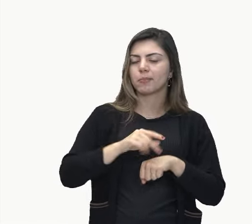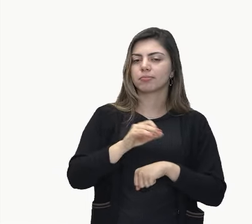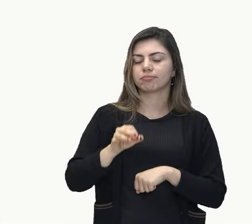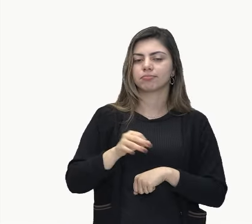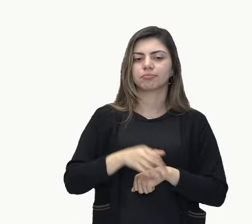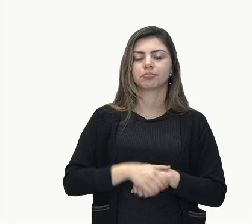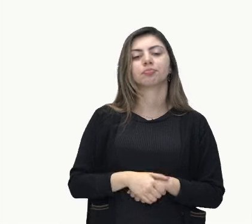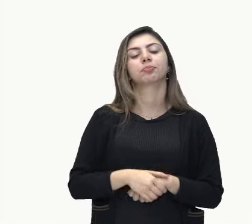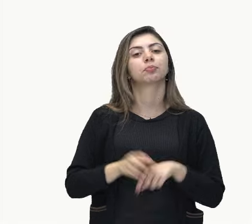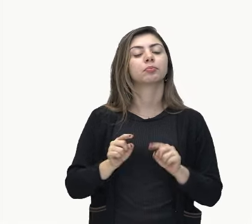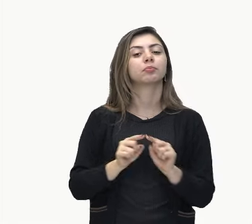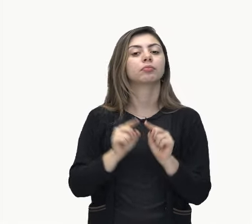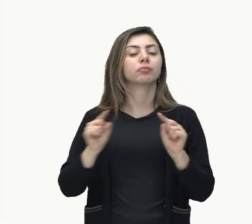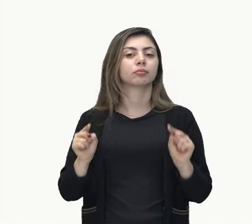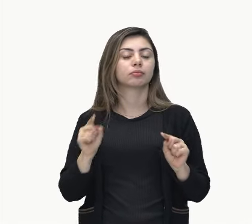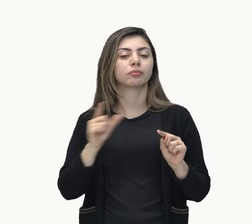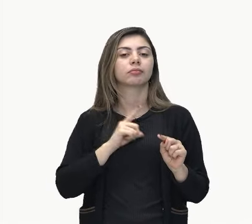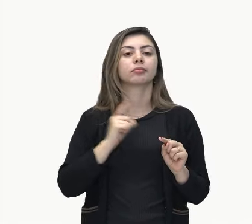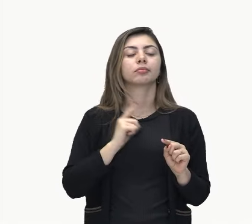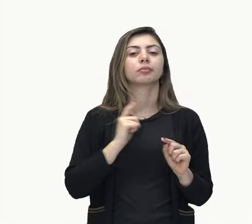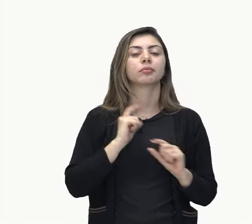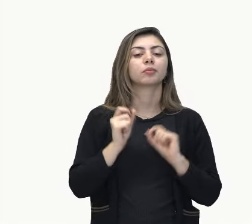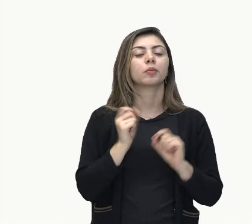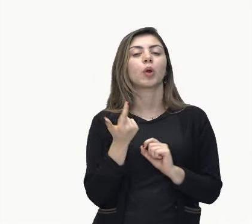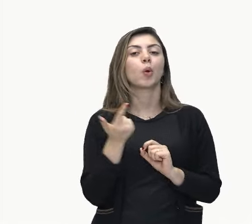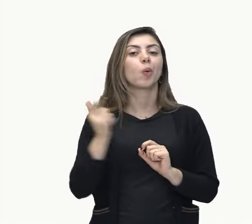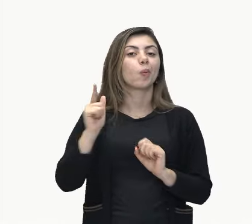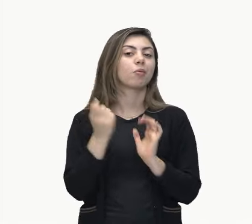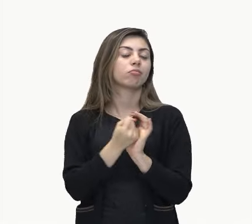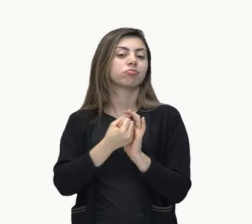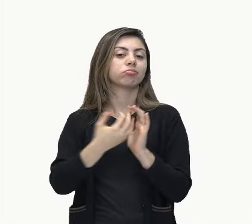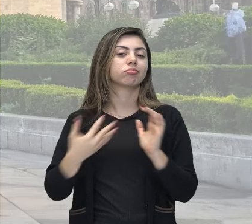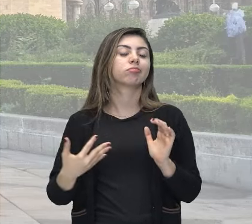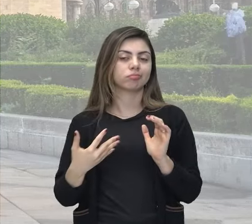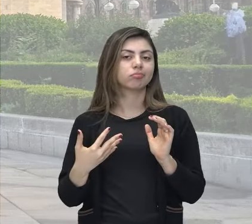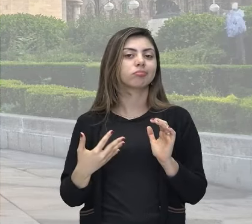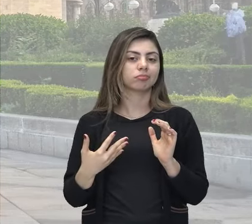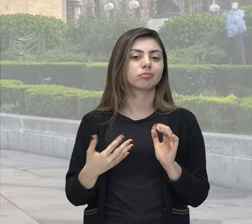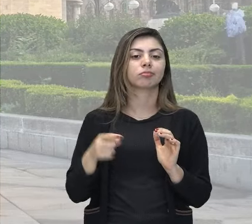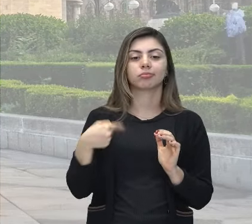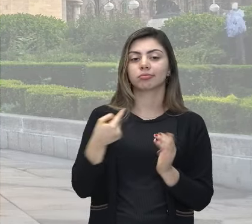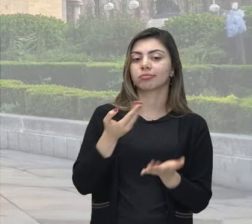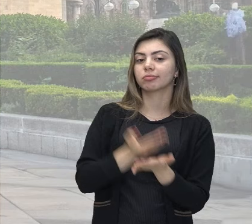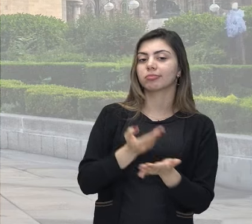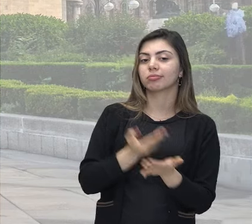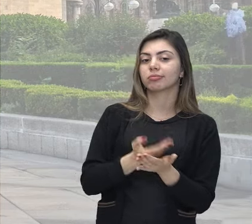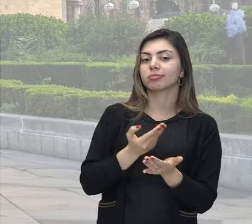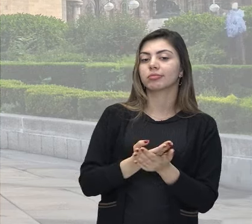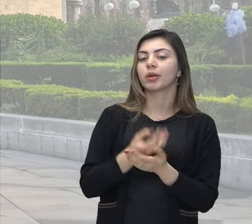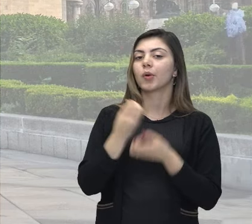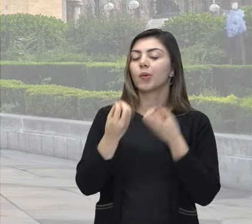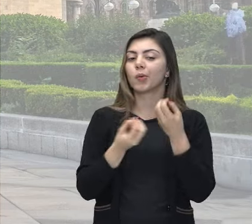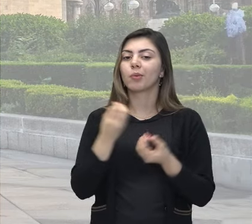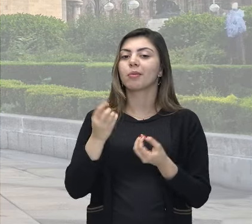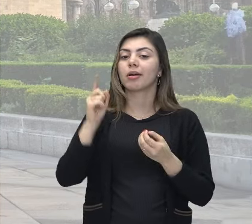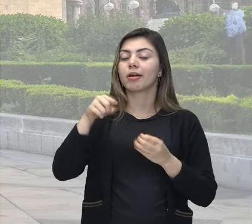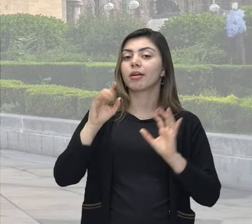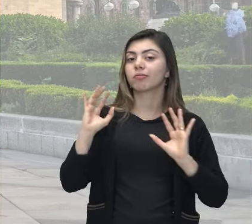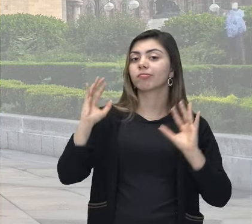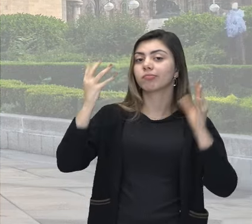Mas, além do relevo, quais serão aí as características desses aspectos físicos do México relacionado